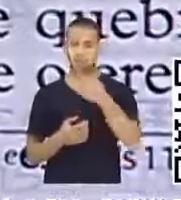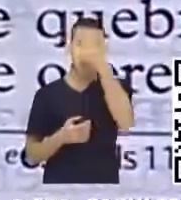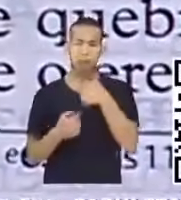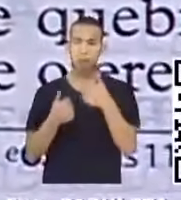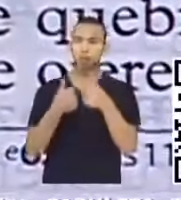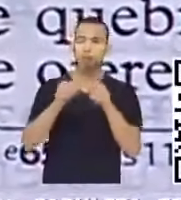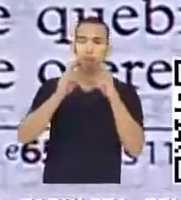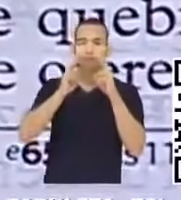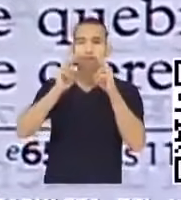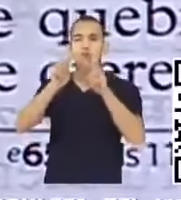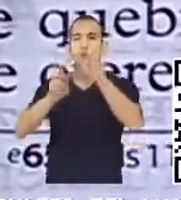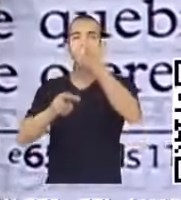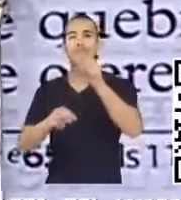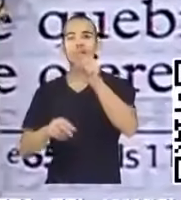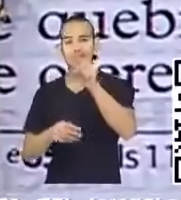para você